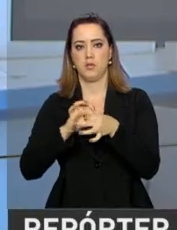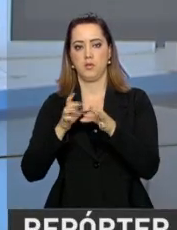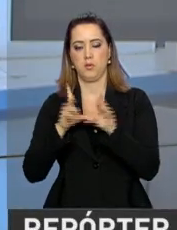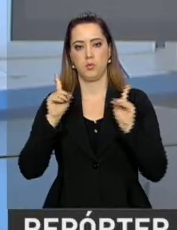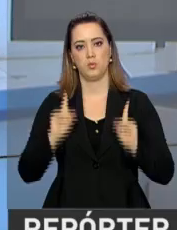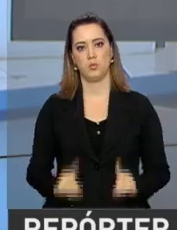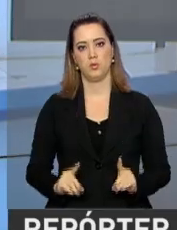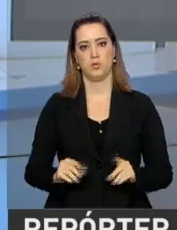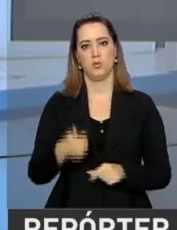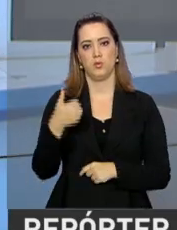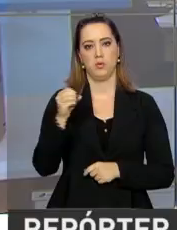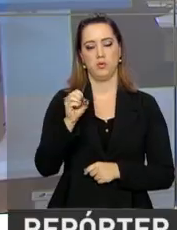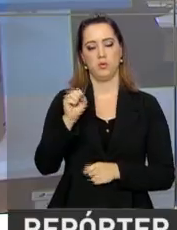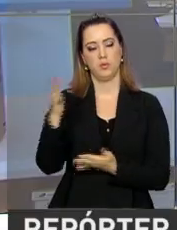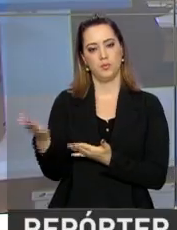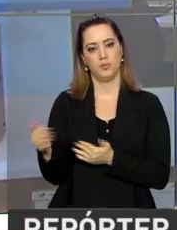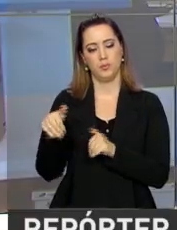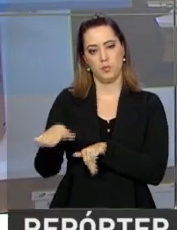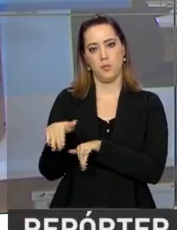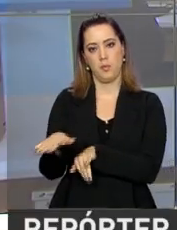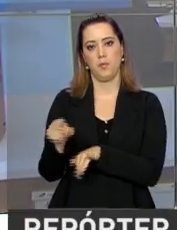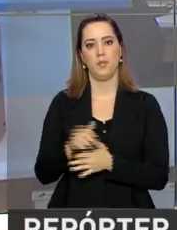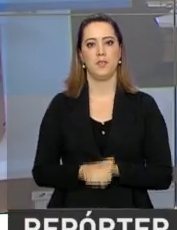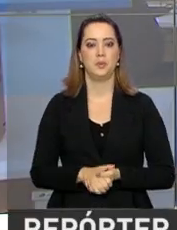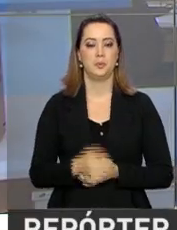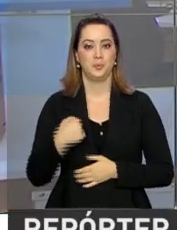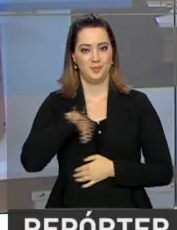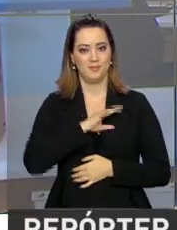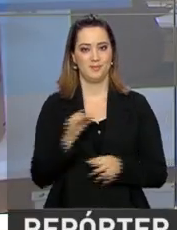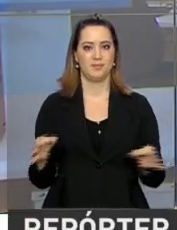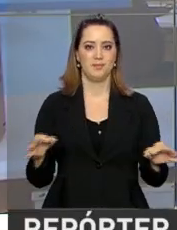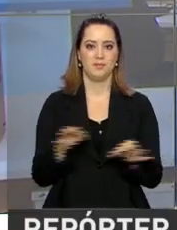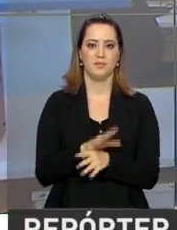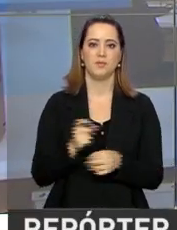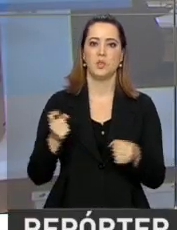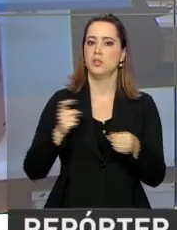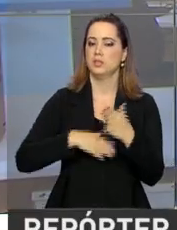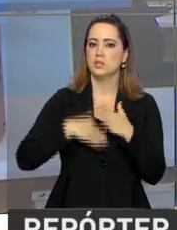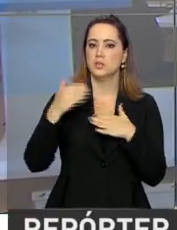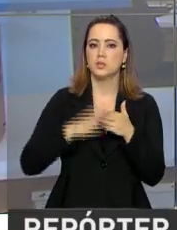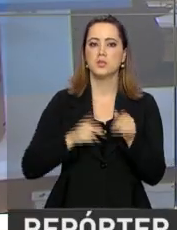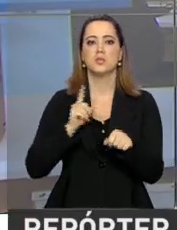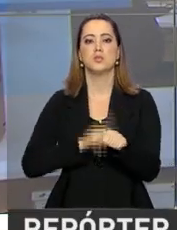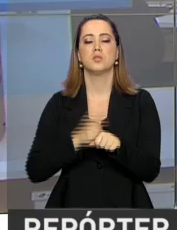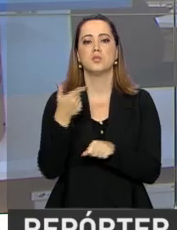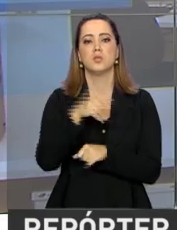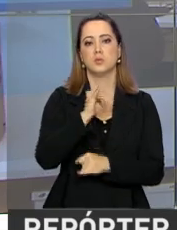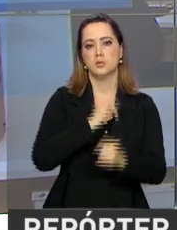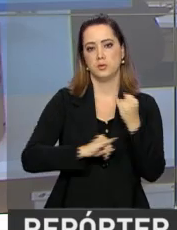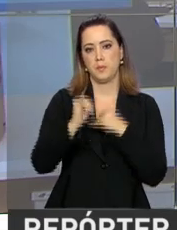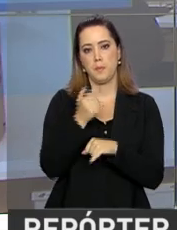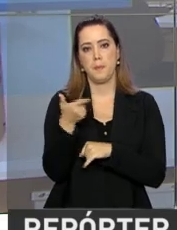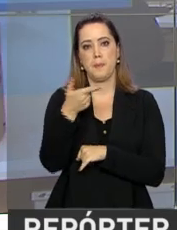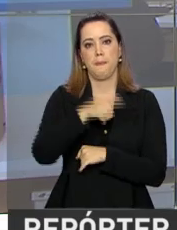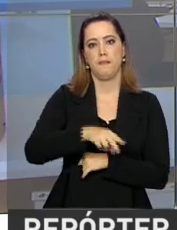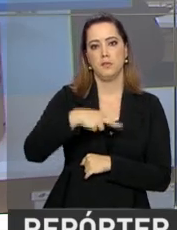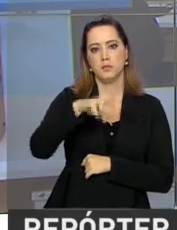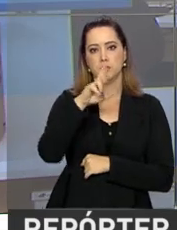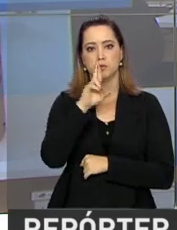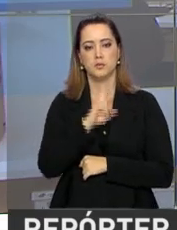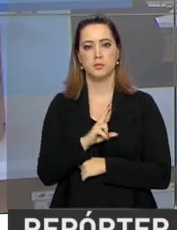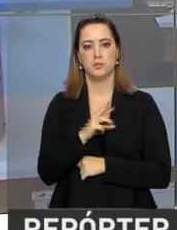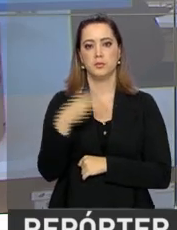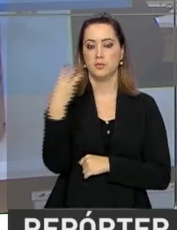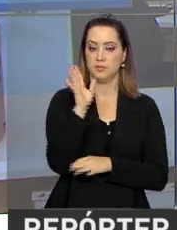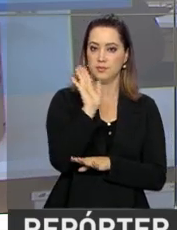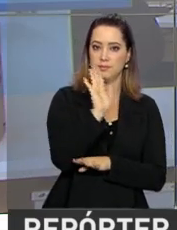no dia 18 de setembro. E nós ficamos por aqui. Voltamos a qualquer momento com outras informações ou na próxima edição do